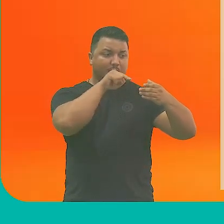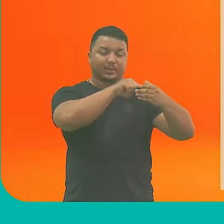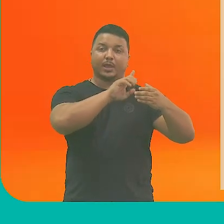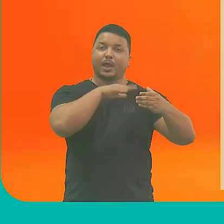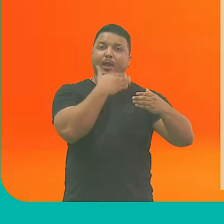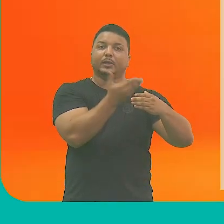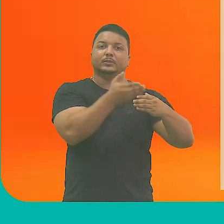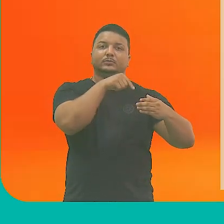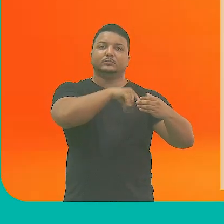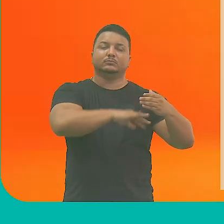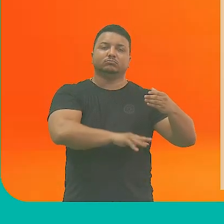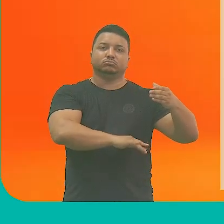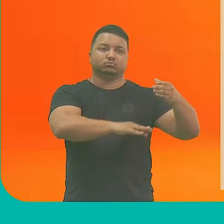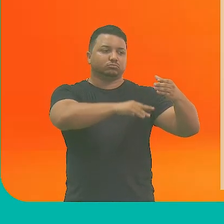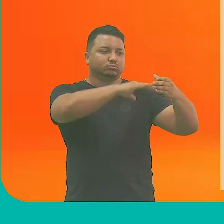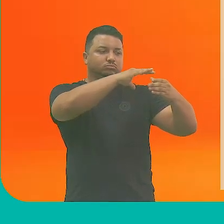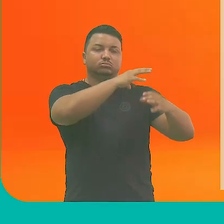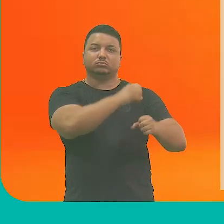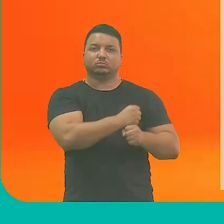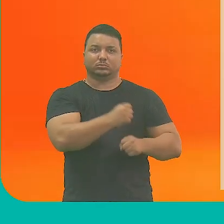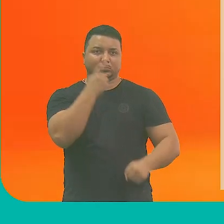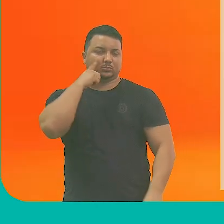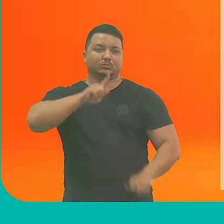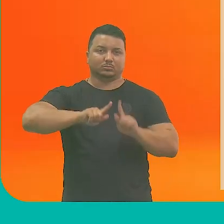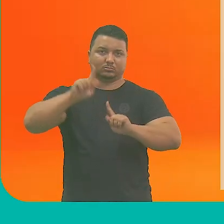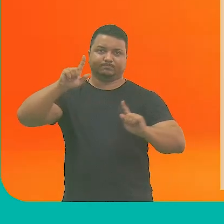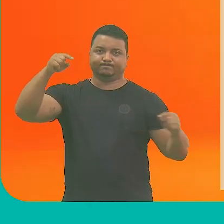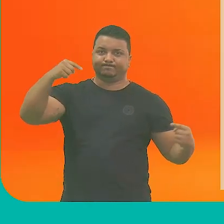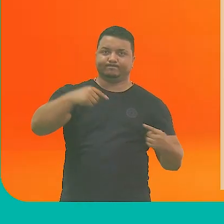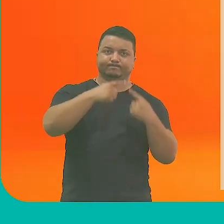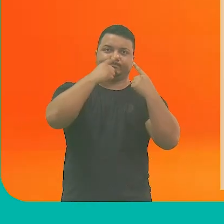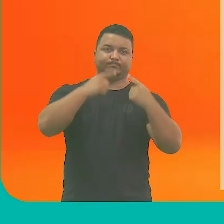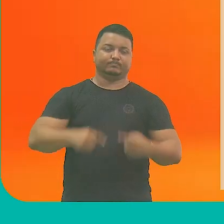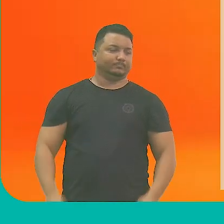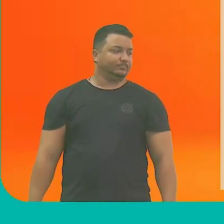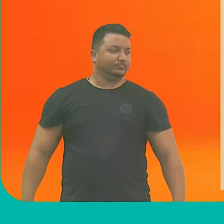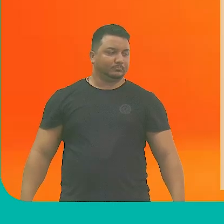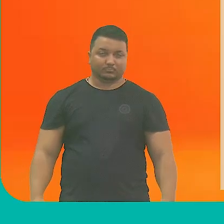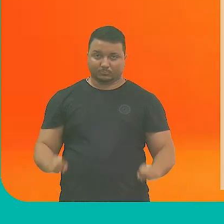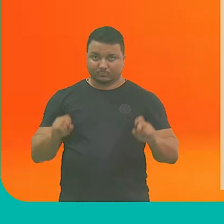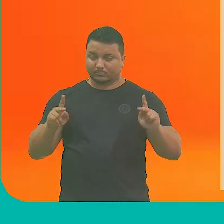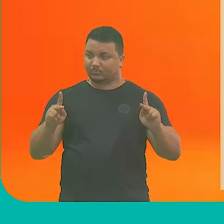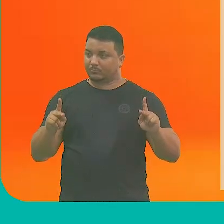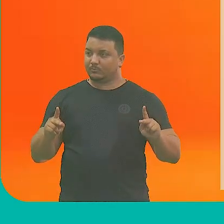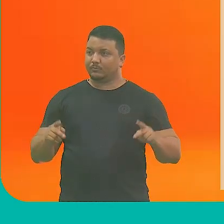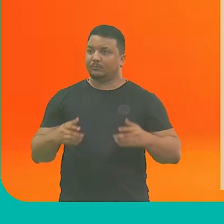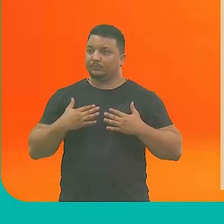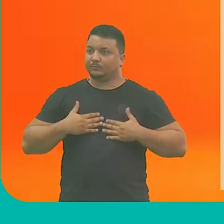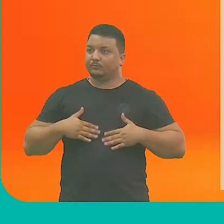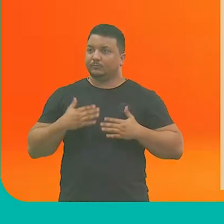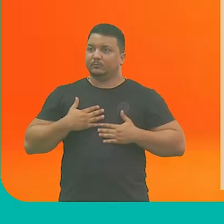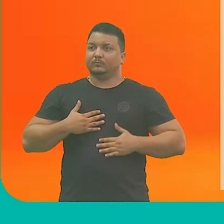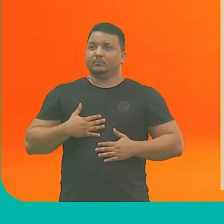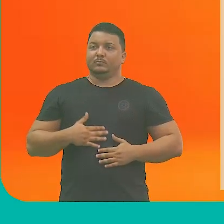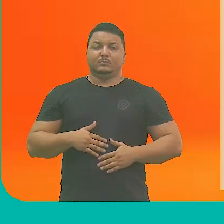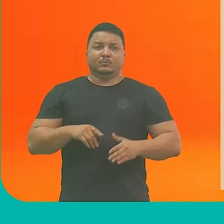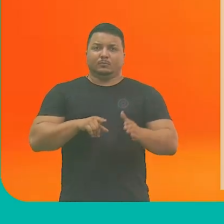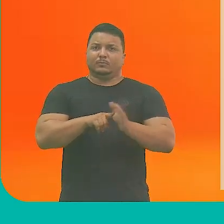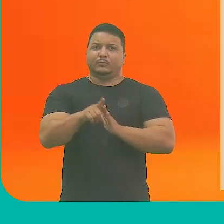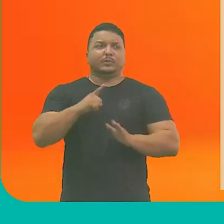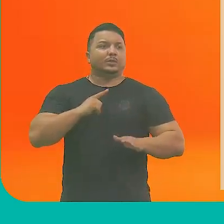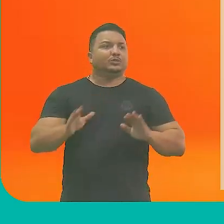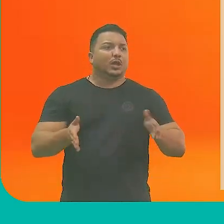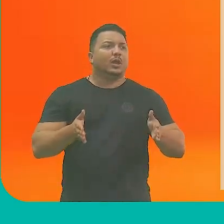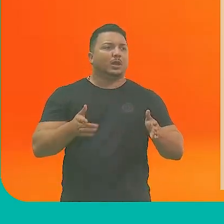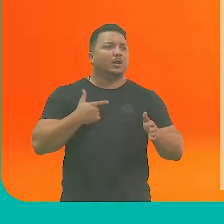se acumulando durante o período estudado. Tranquilo, gente? Perfeito? Essa questão aí já tem um nível